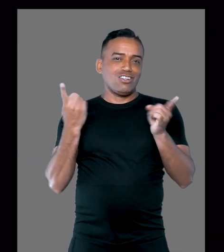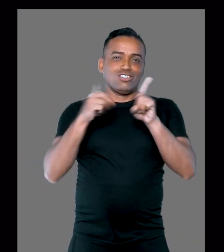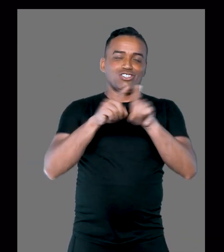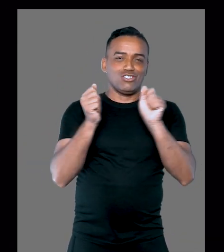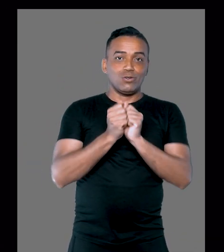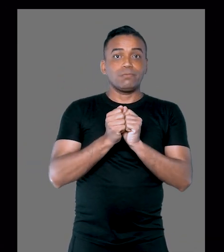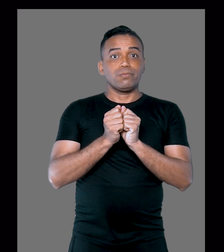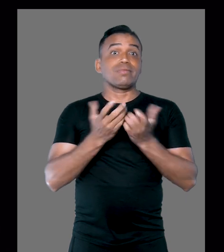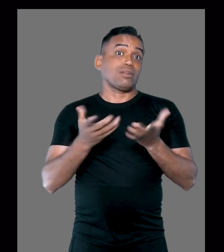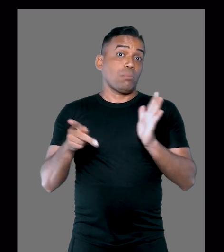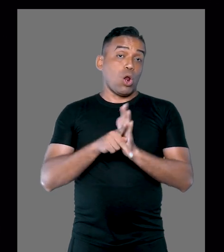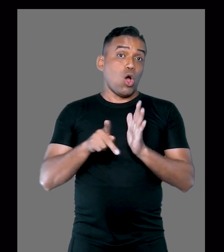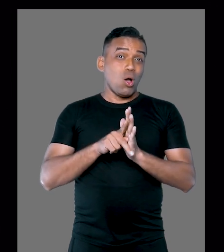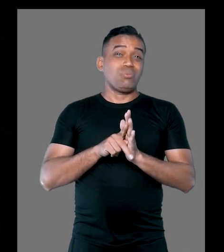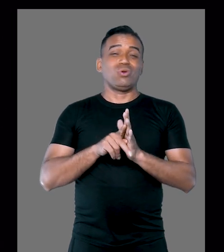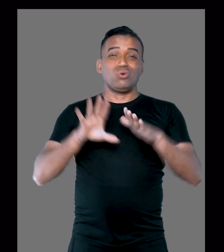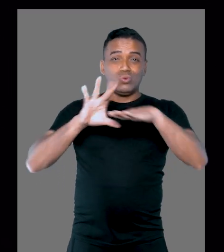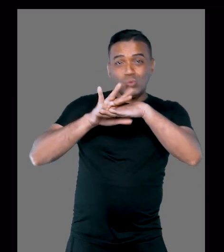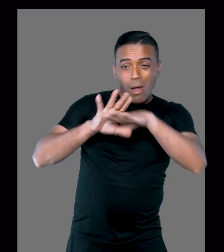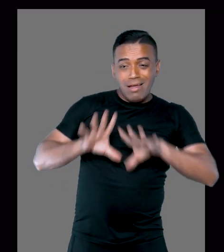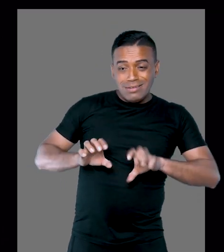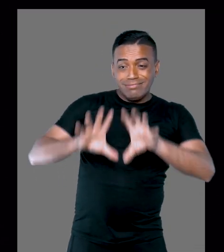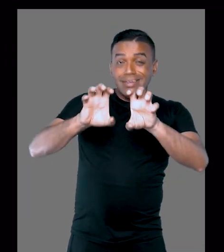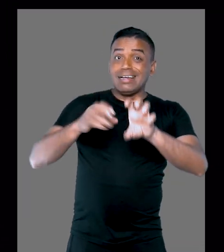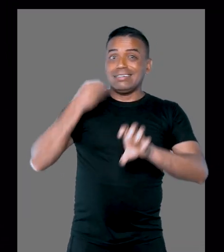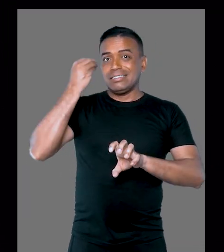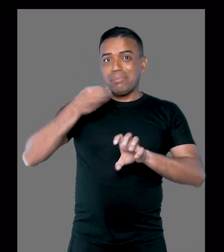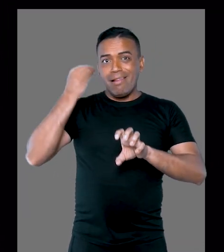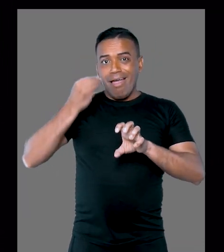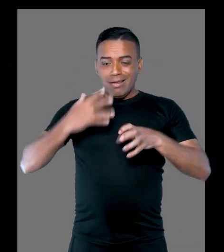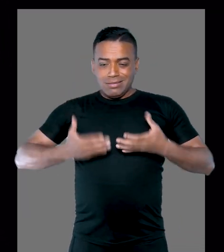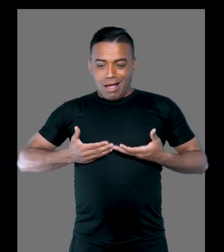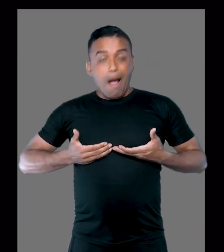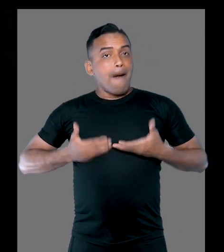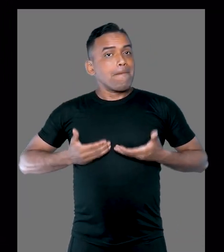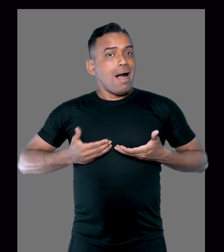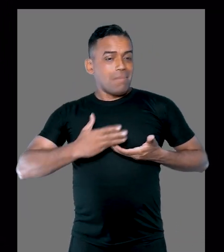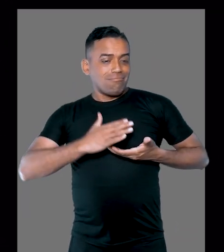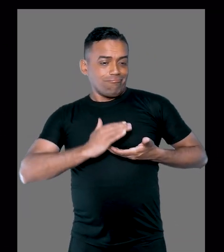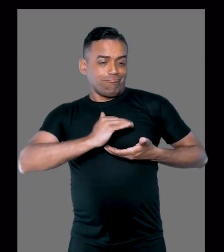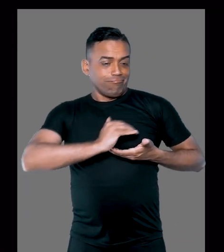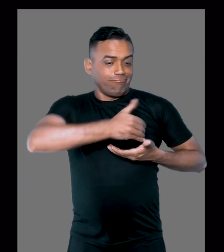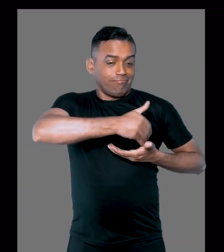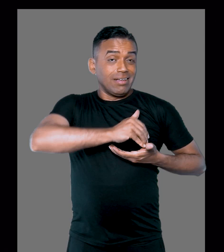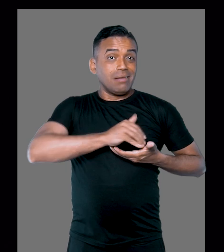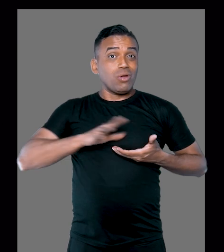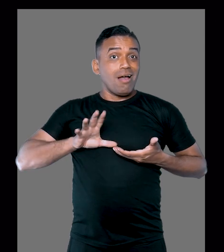suas vivências oncológicas, a experiência do autoexame fundamental para o diagnóstico do câncer de mama,